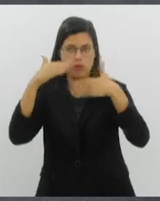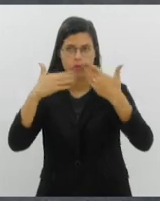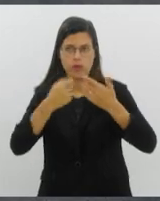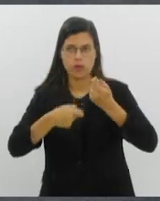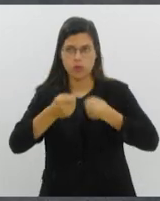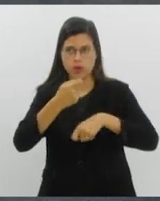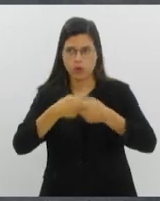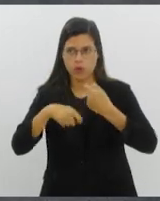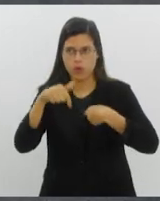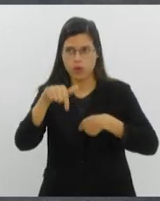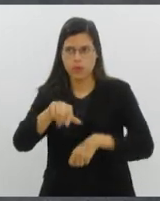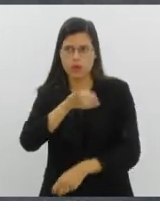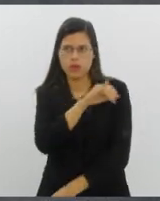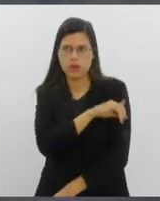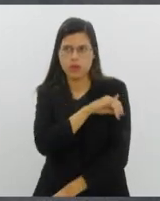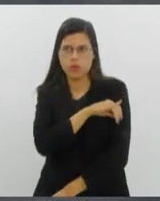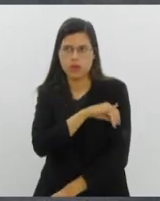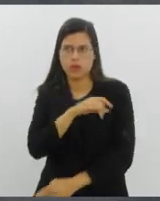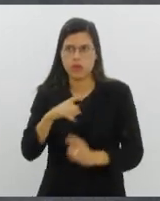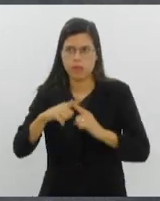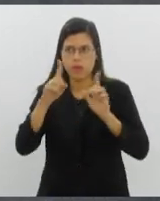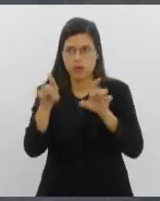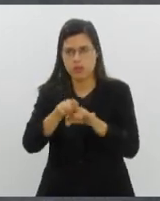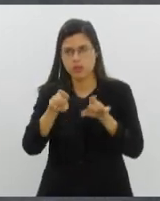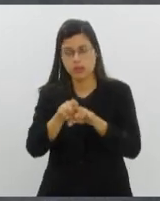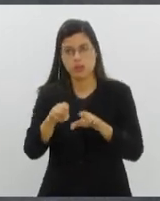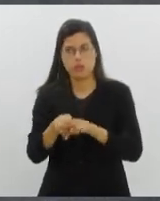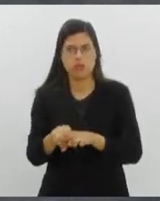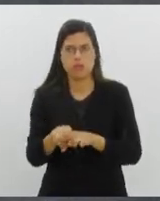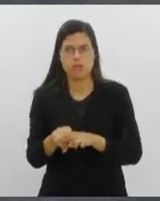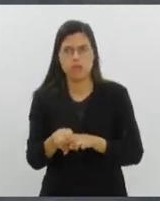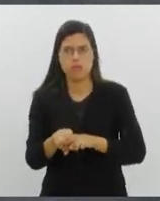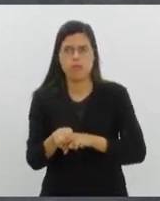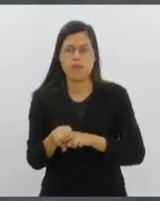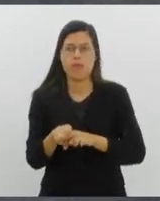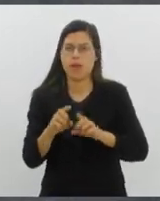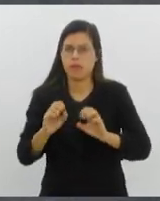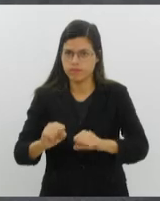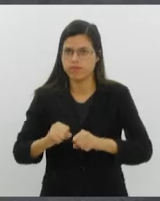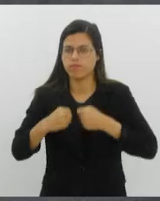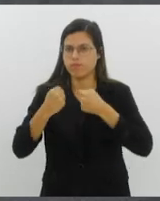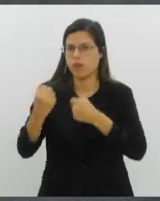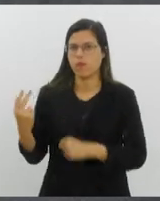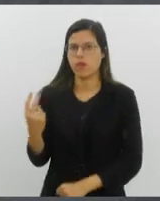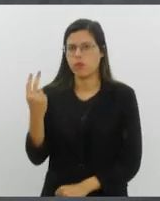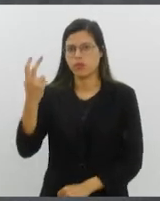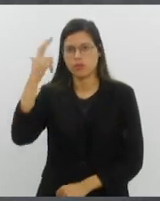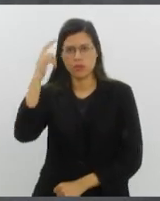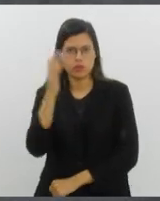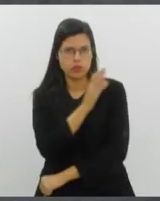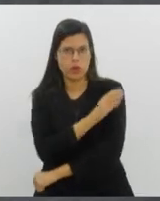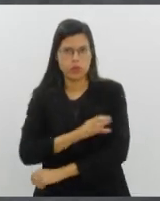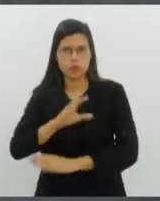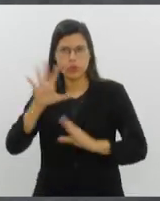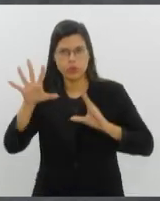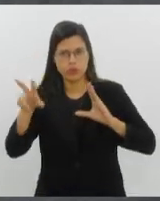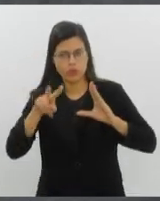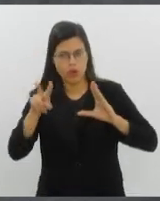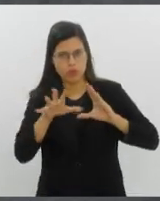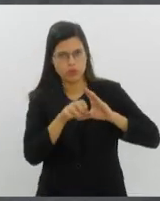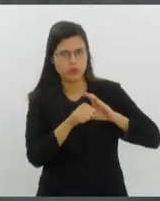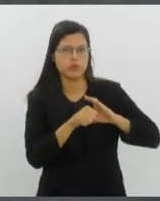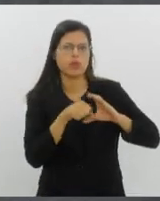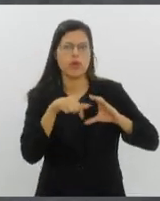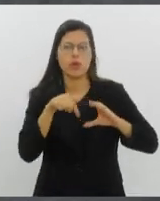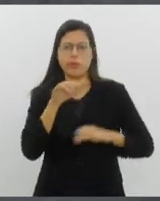econômico aqui do nosso Estado do Rio, mas também pelo empenho na valorização da cultura do audiovisual fluminense, que,